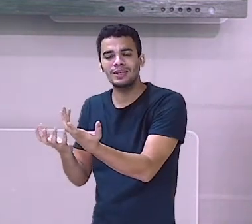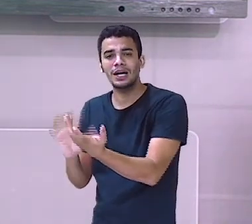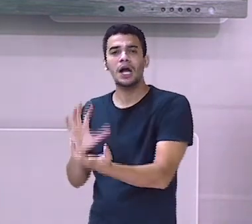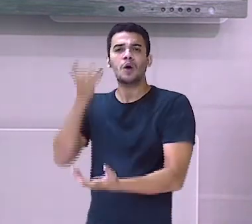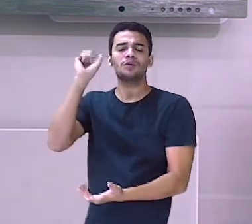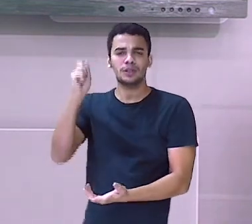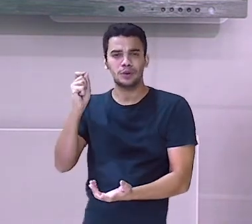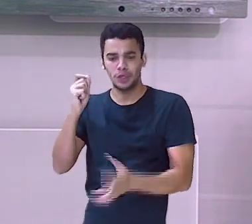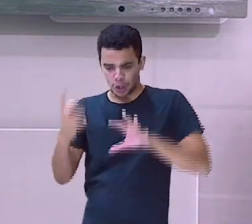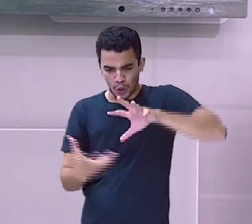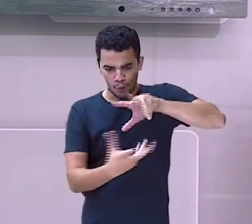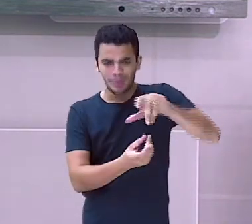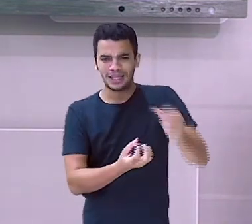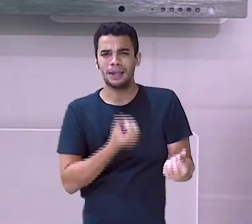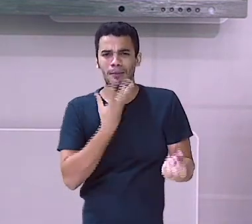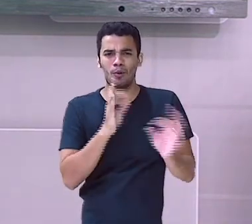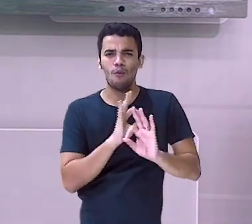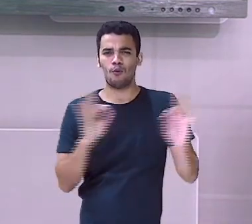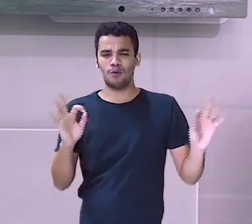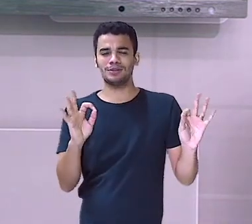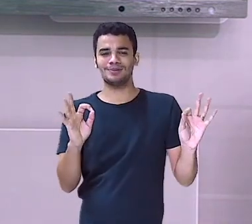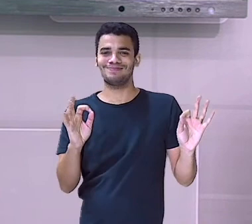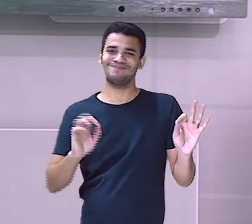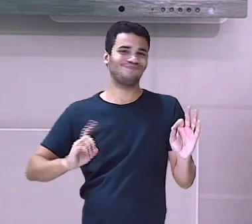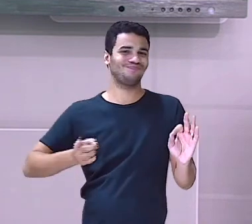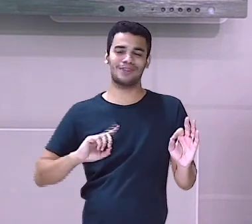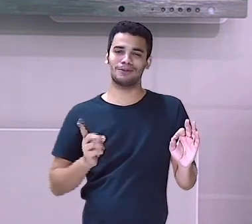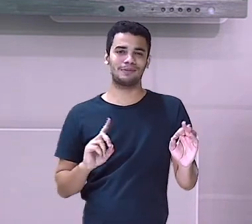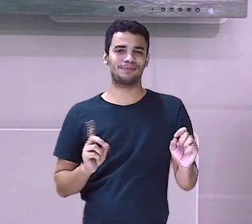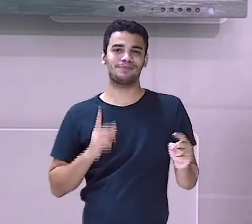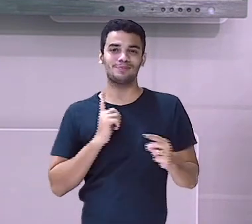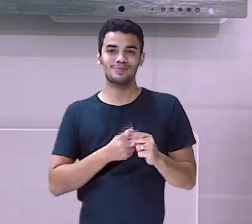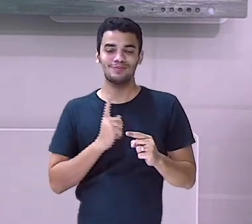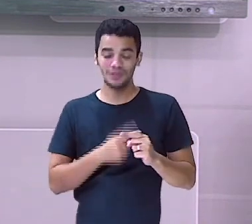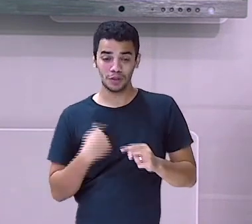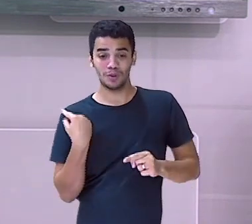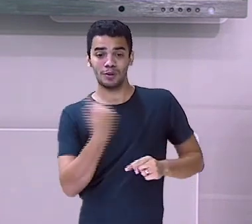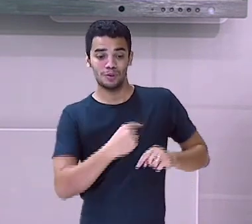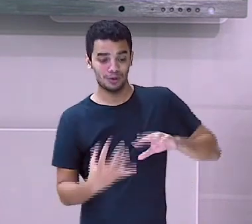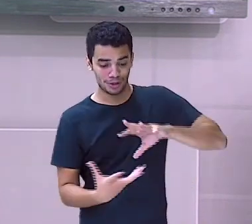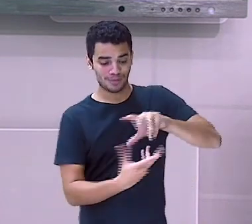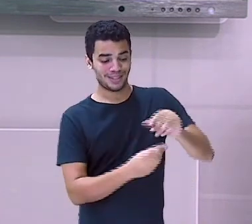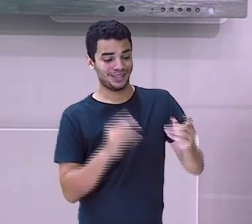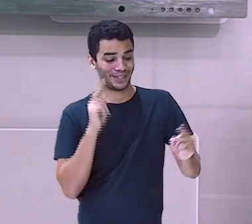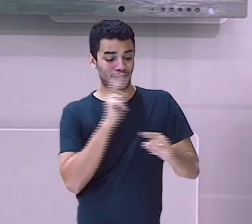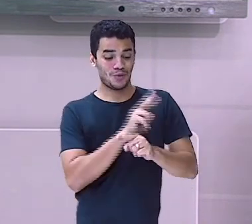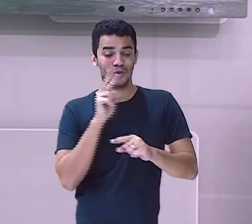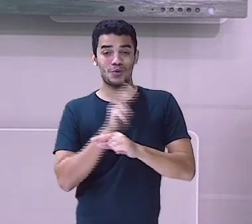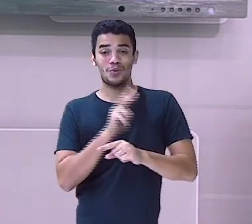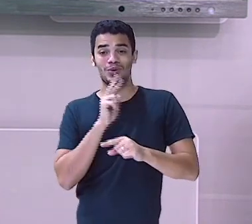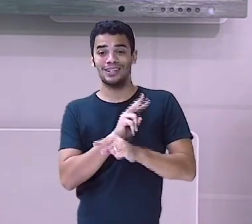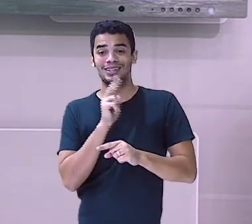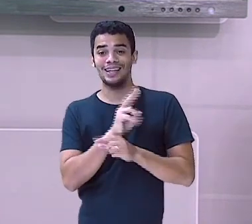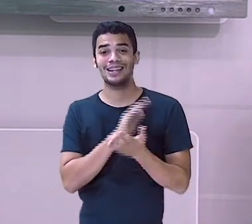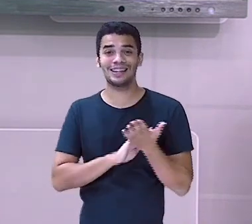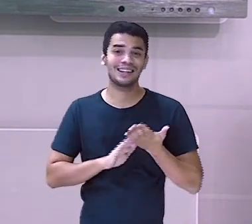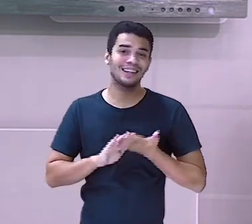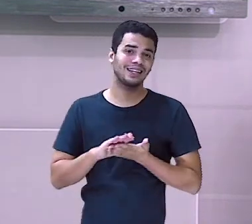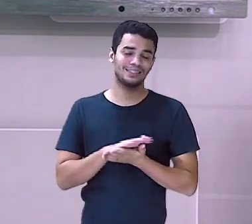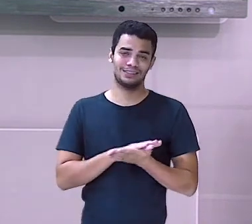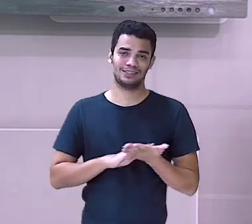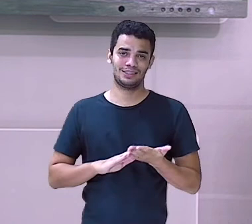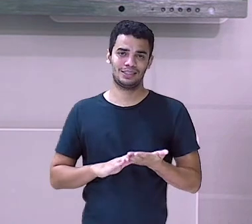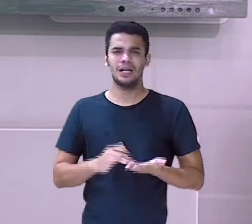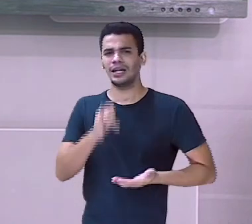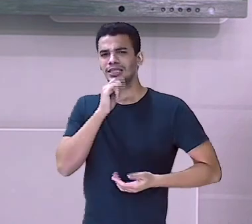gente fala muito bem, a gente usa o que a natureza nos dá, mas será que você faz a sua parte